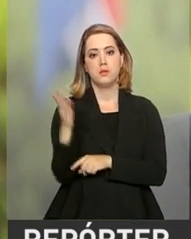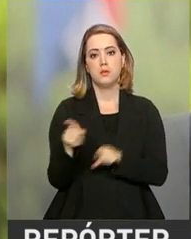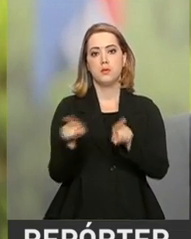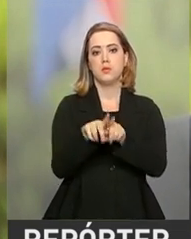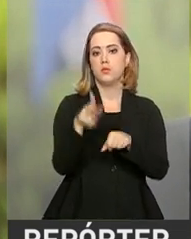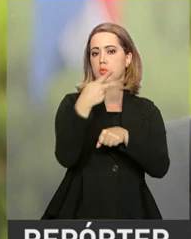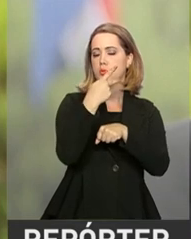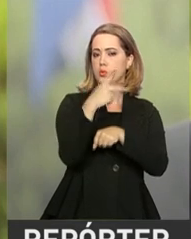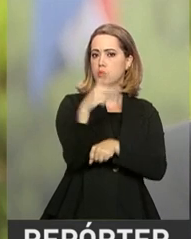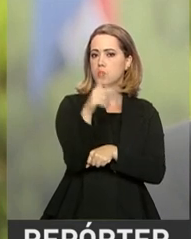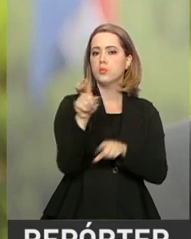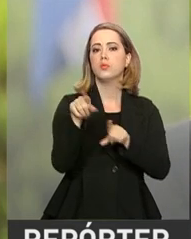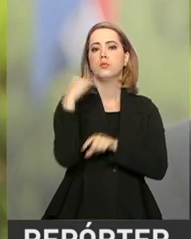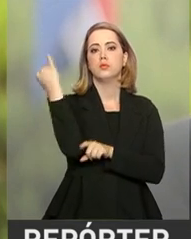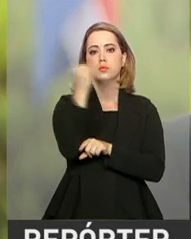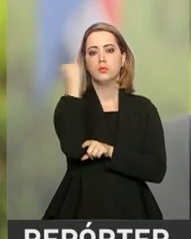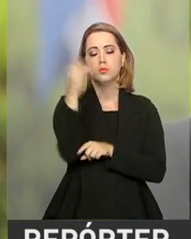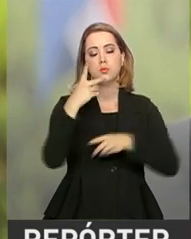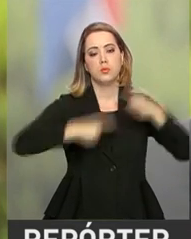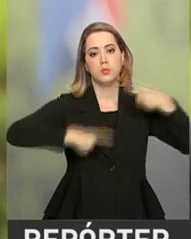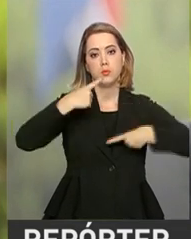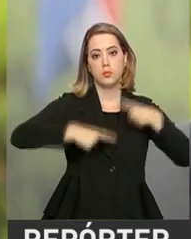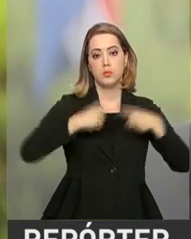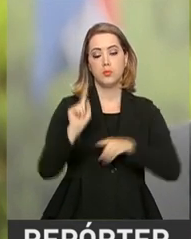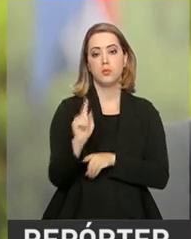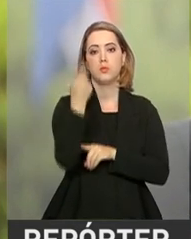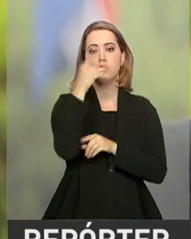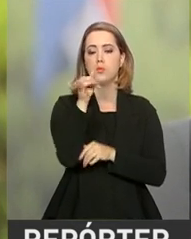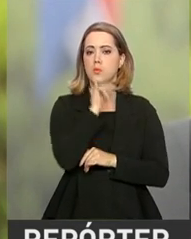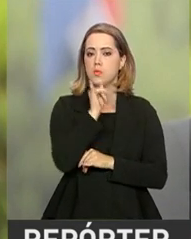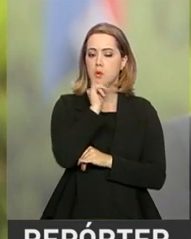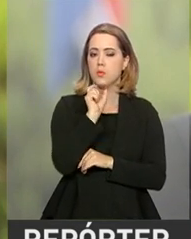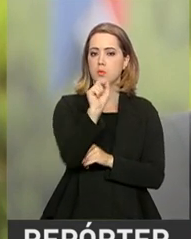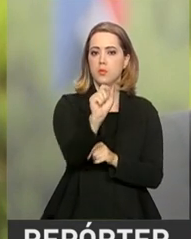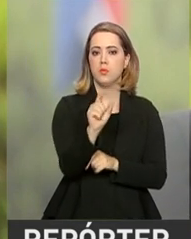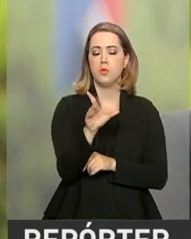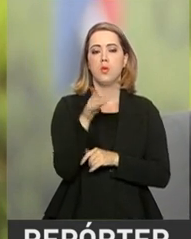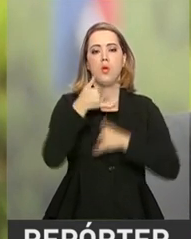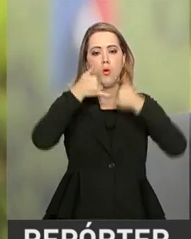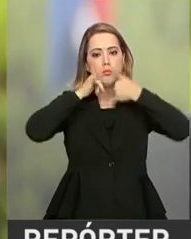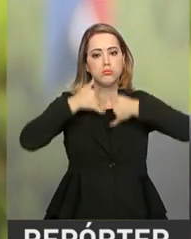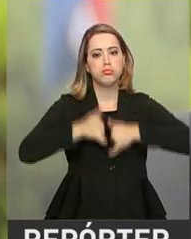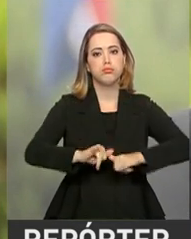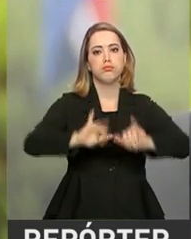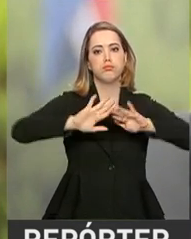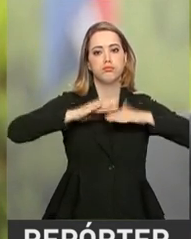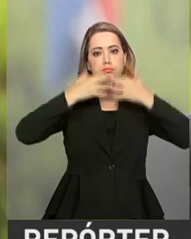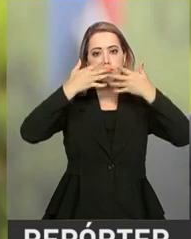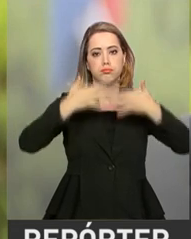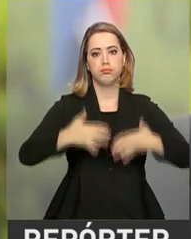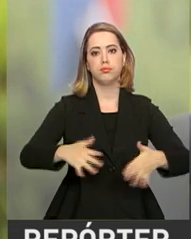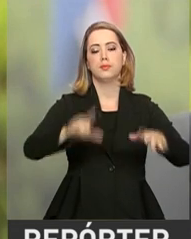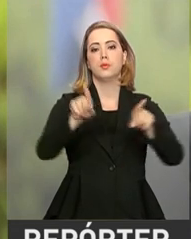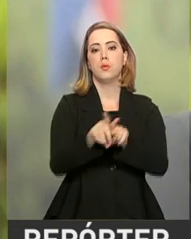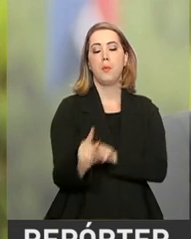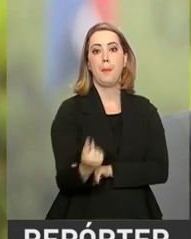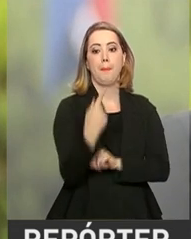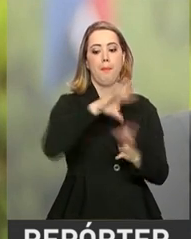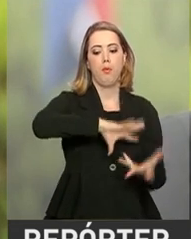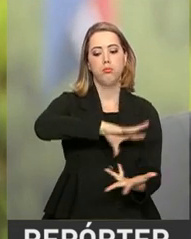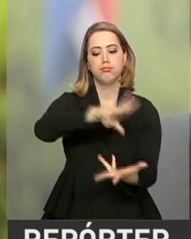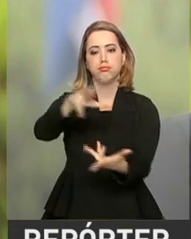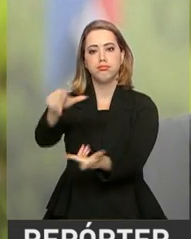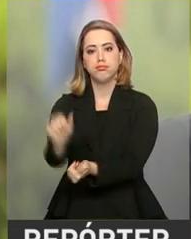importantes parceiros comerciais e políticos. Um dos exemplos dessa parceria é a usina binacional de Itaipu, a maior hidrelétrica do mundo